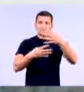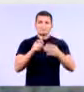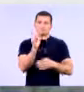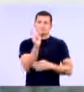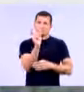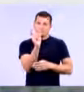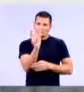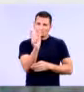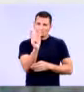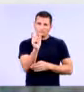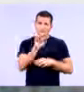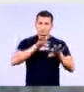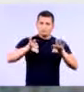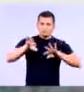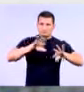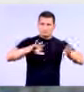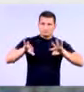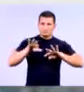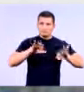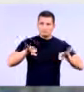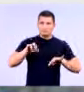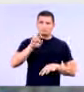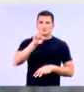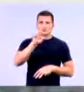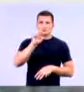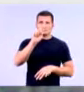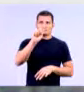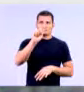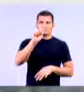palavras isoladas. Aqui, relatório